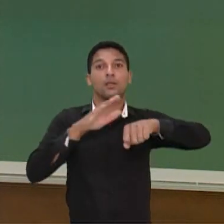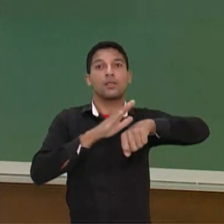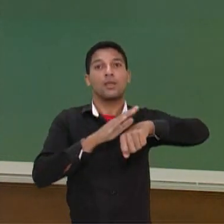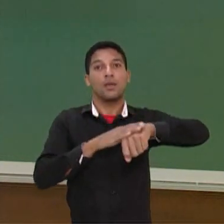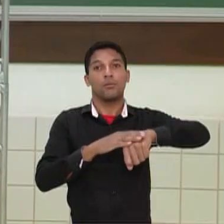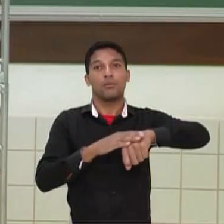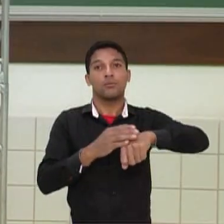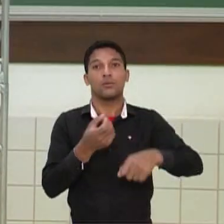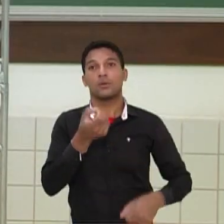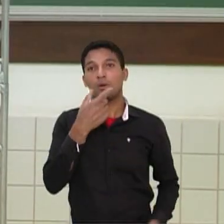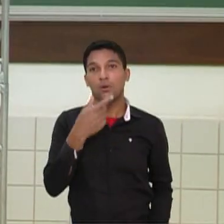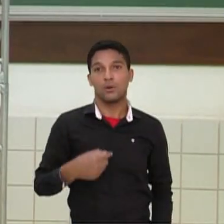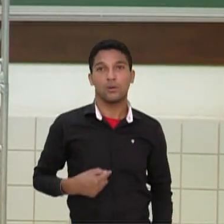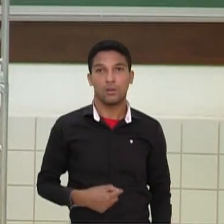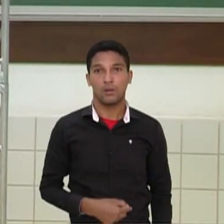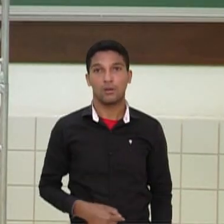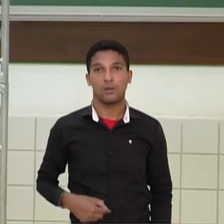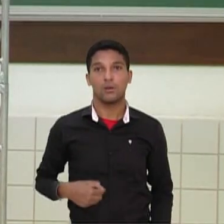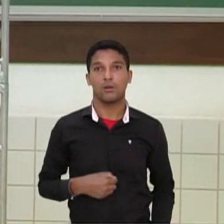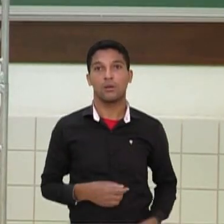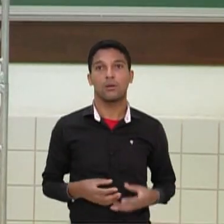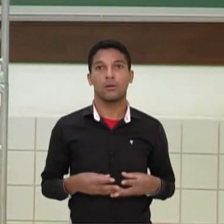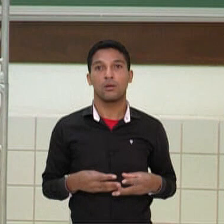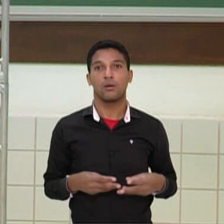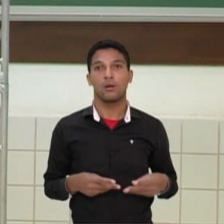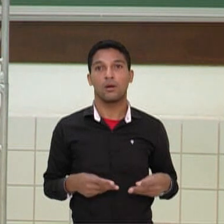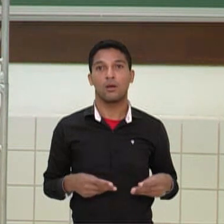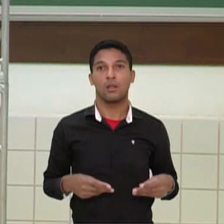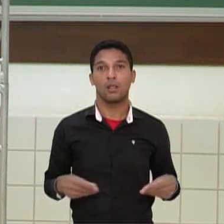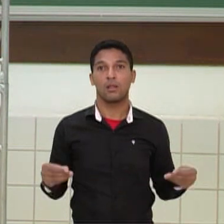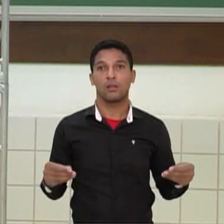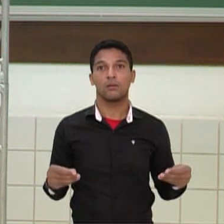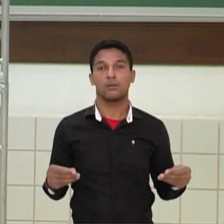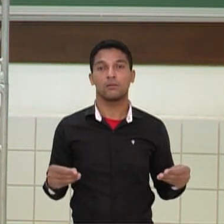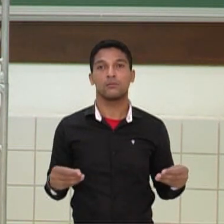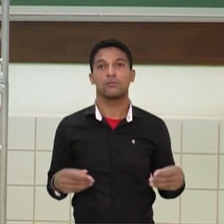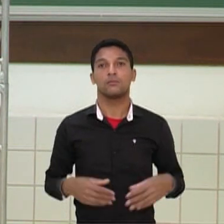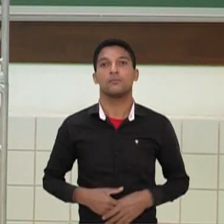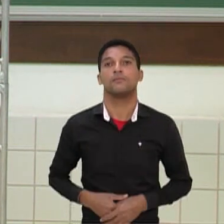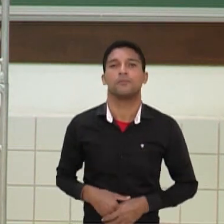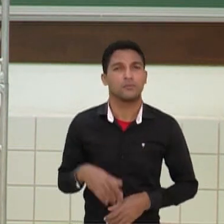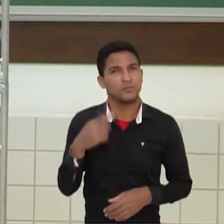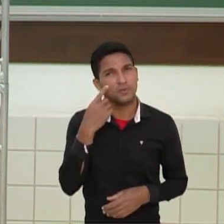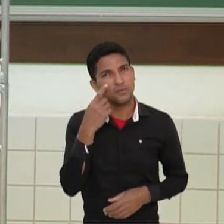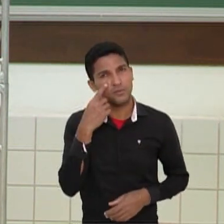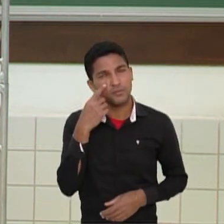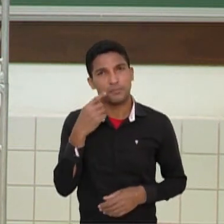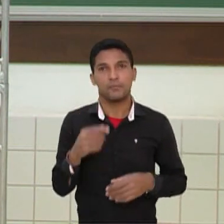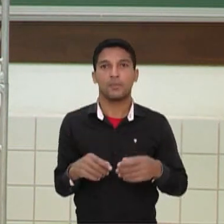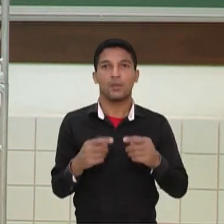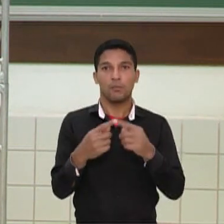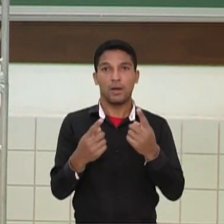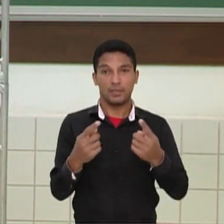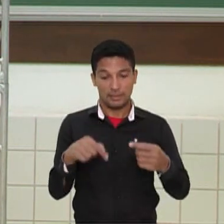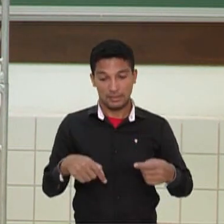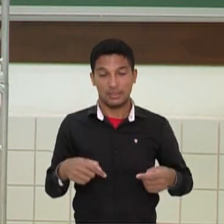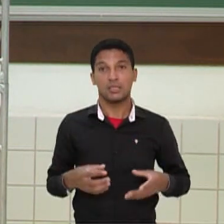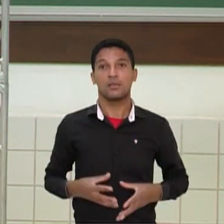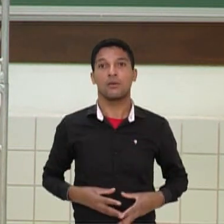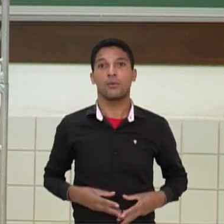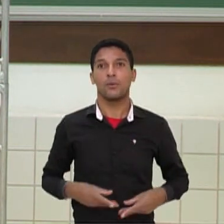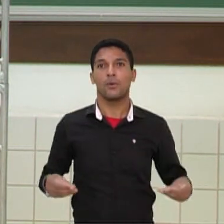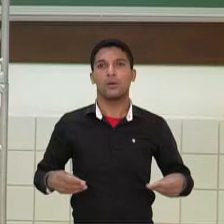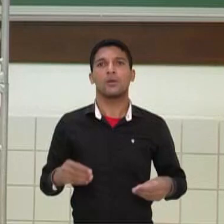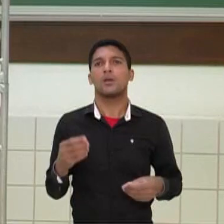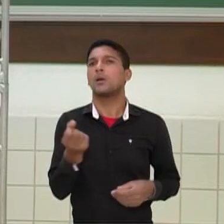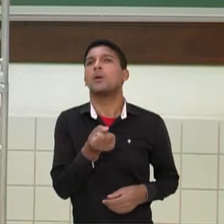medicamento termine. Veja, se o efeito termina, Qual é o efeito numericamente